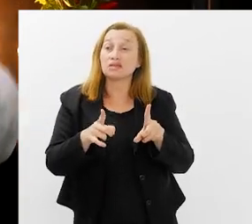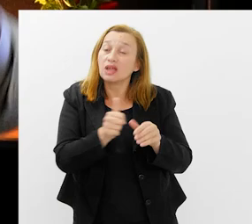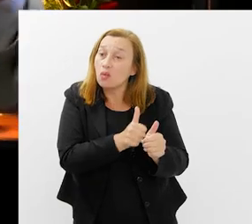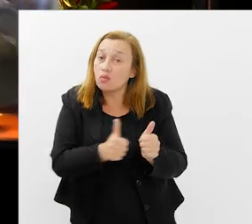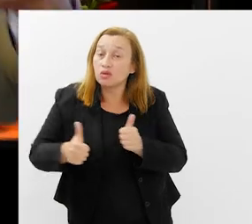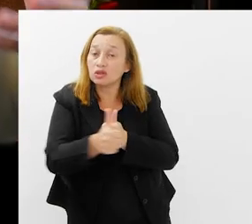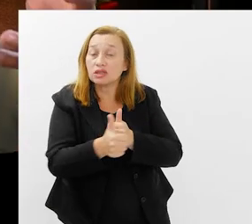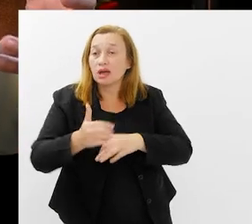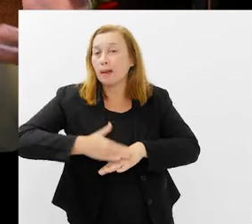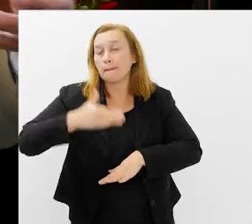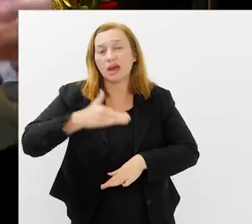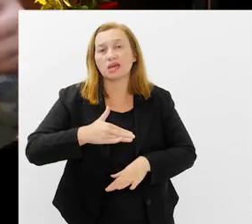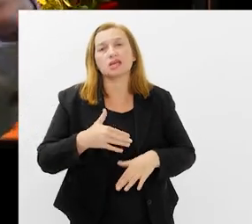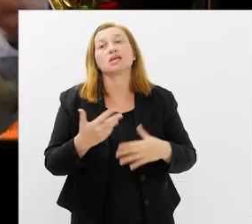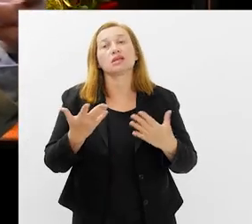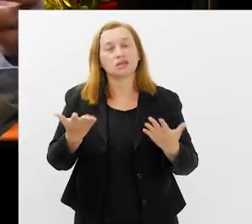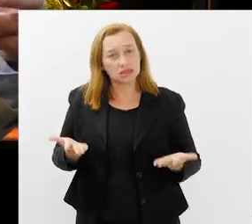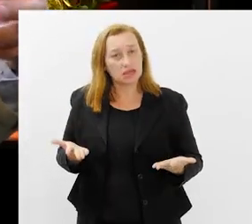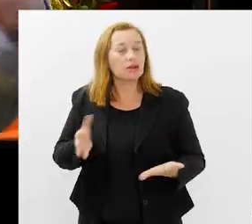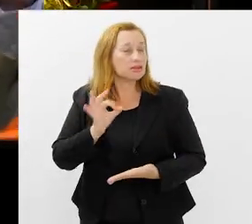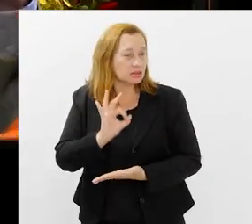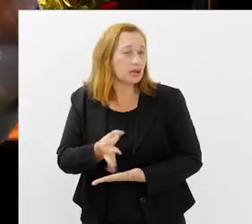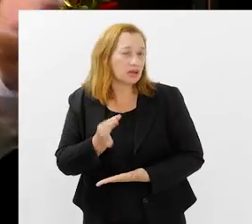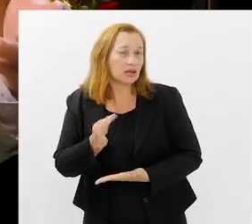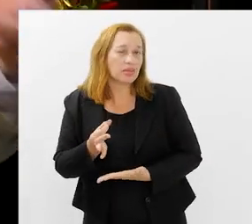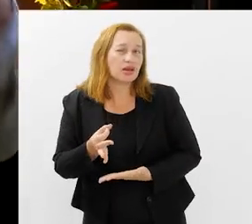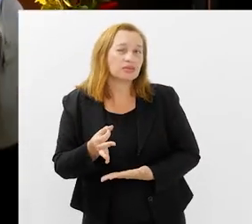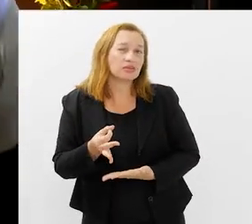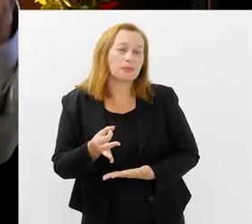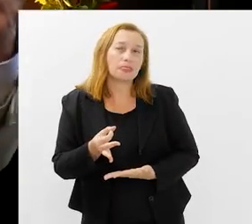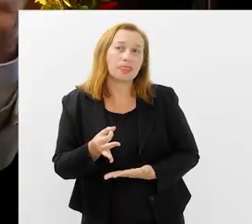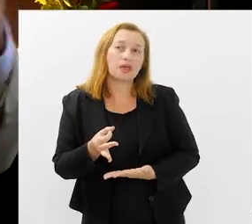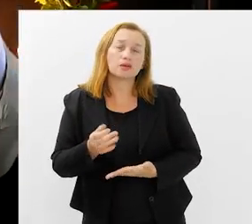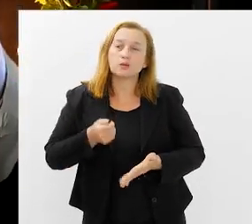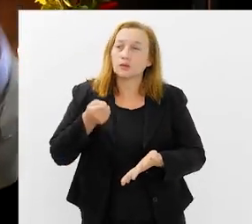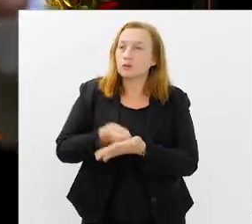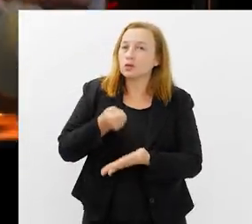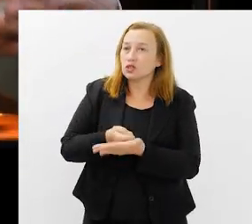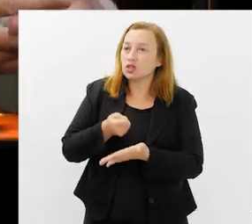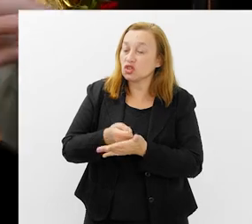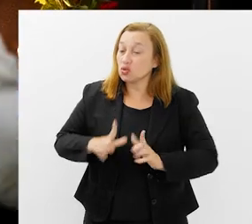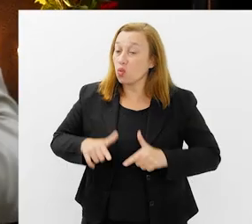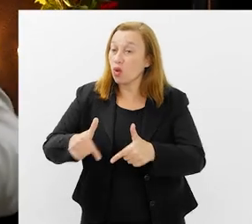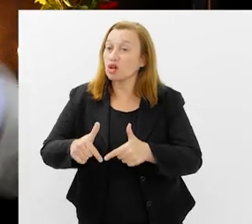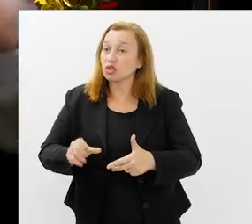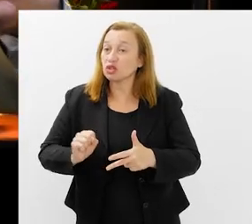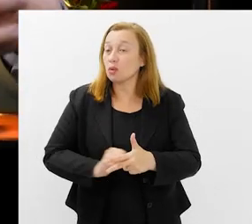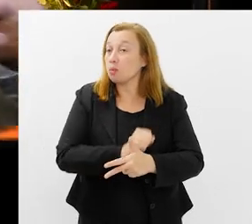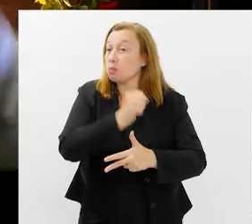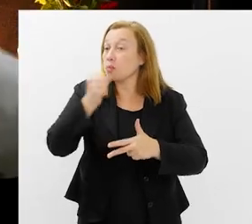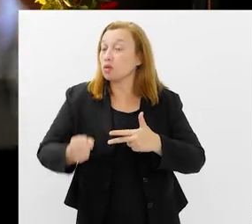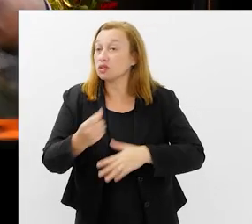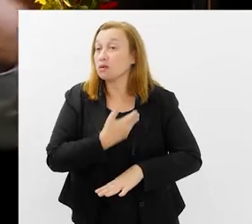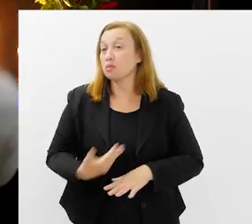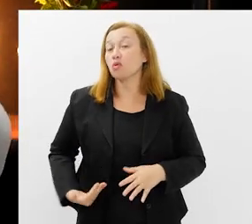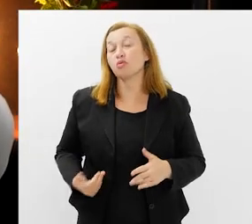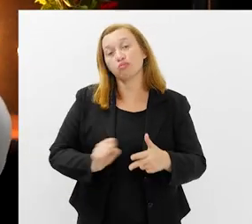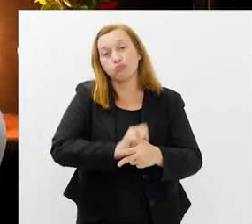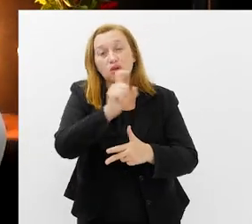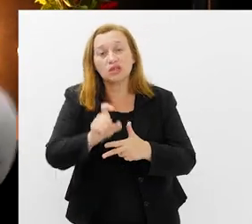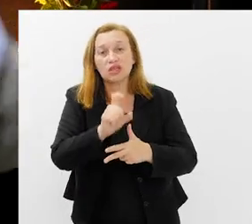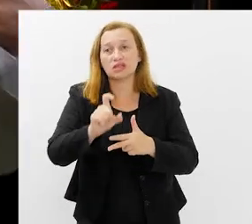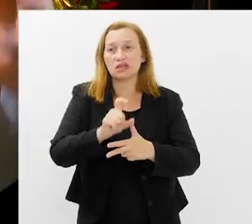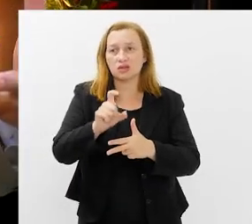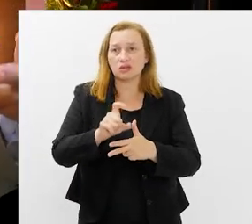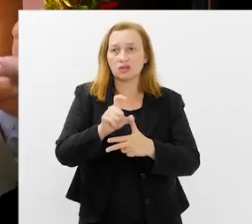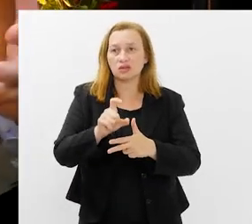elas vão ganhar um protagonismo maior e aí, efetivamente, exigindo ações por parte do poder público, por parte do